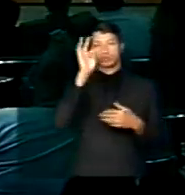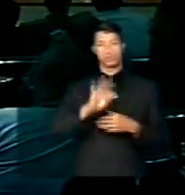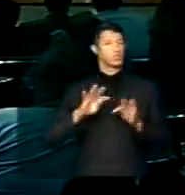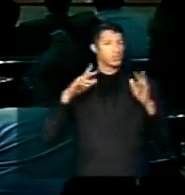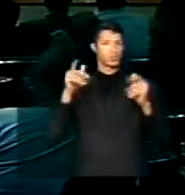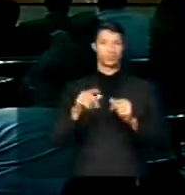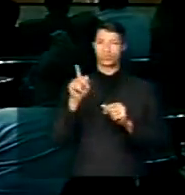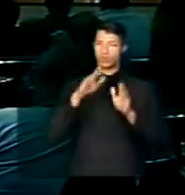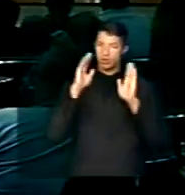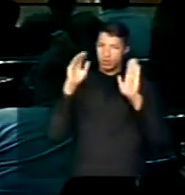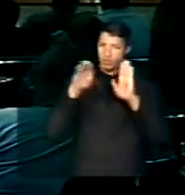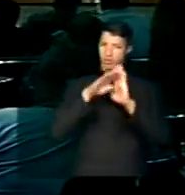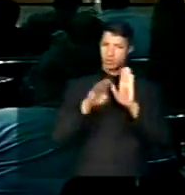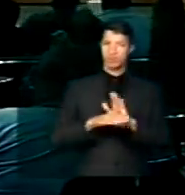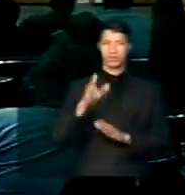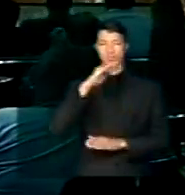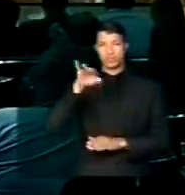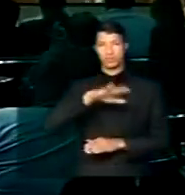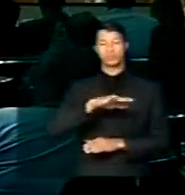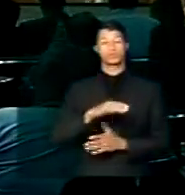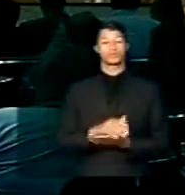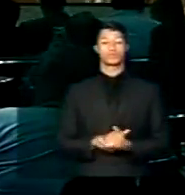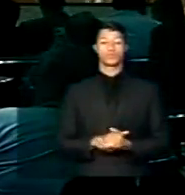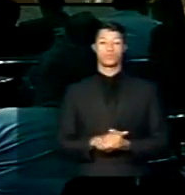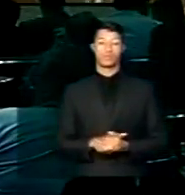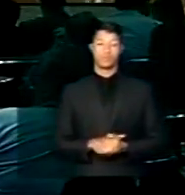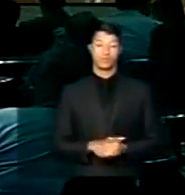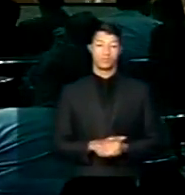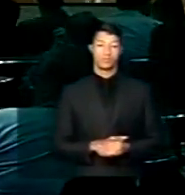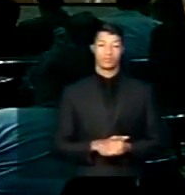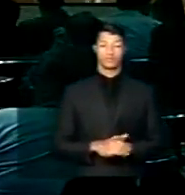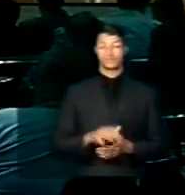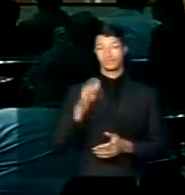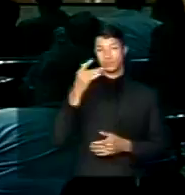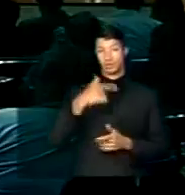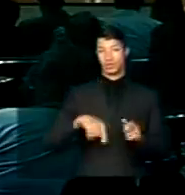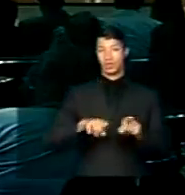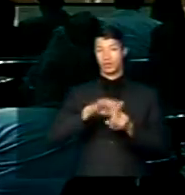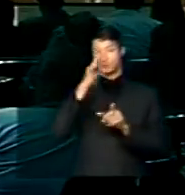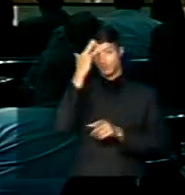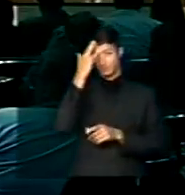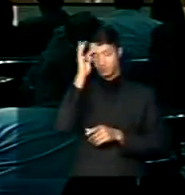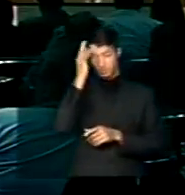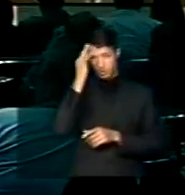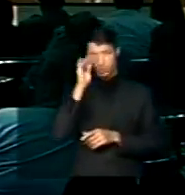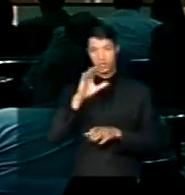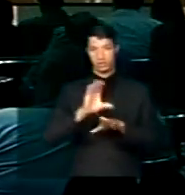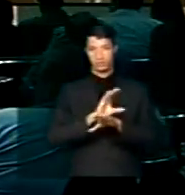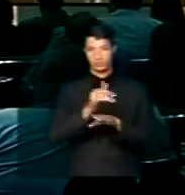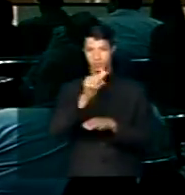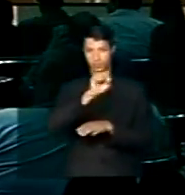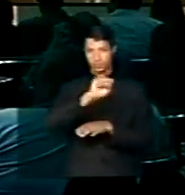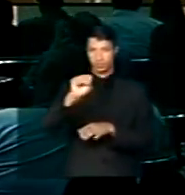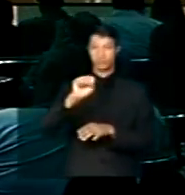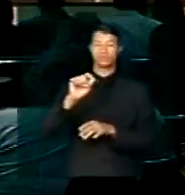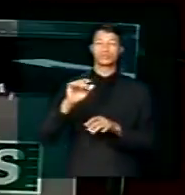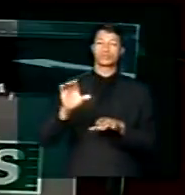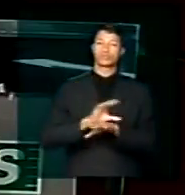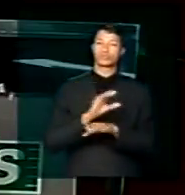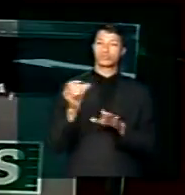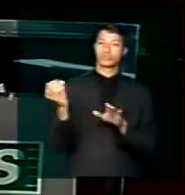tudo que não lhe é vedado pela Constituição. Pode passar. Na teoria, então, a Constituição de 88 estabeleceu novas regras